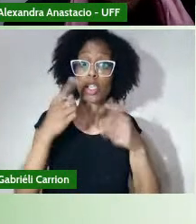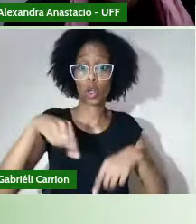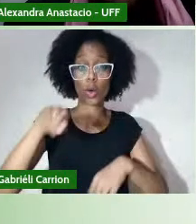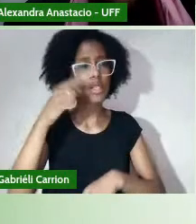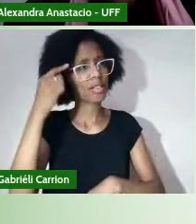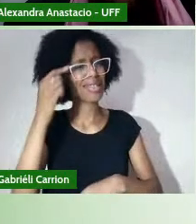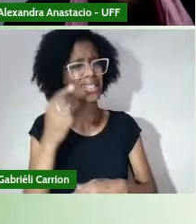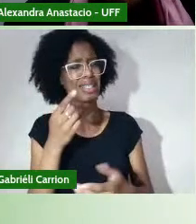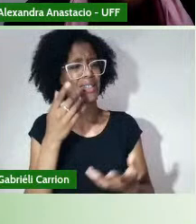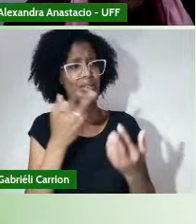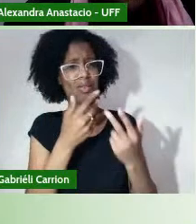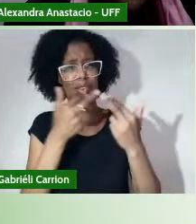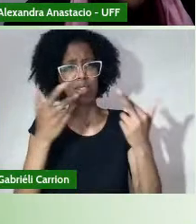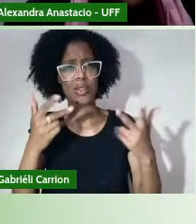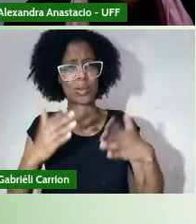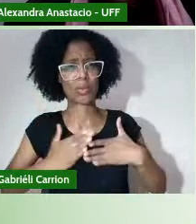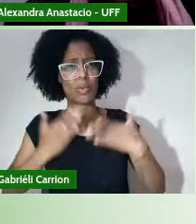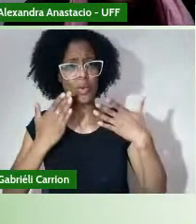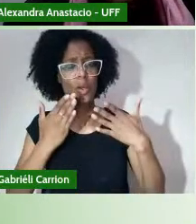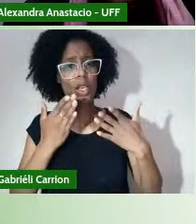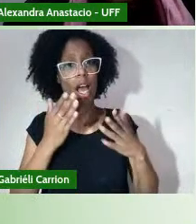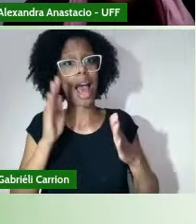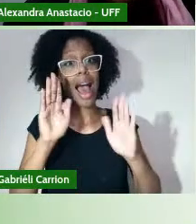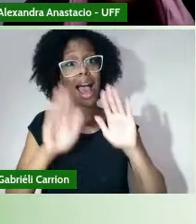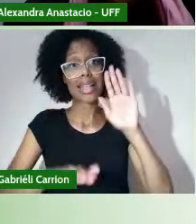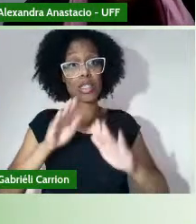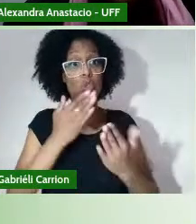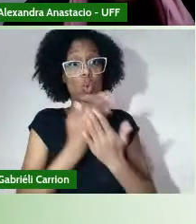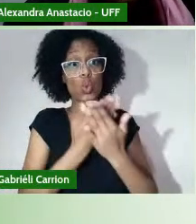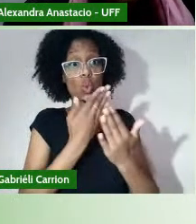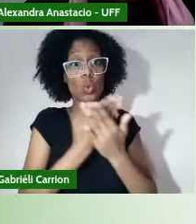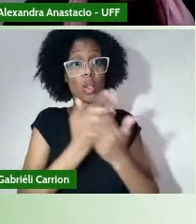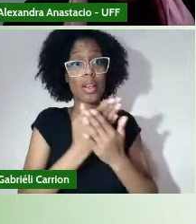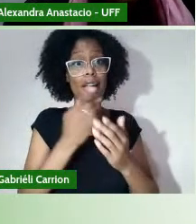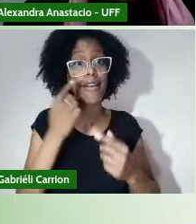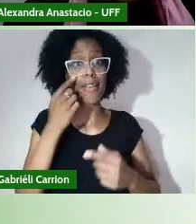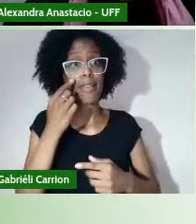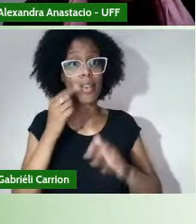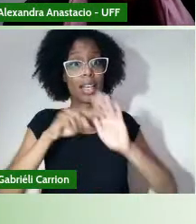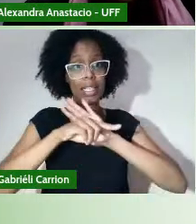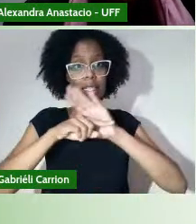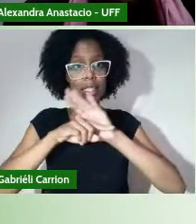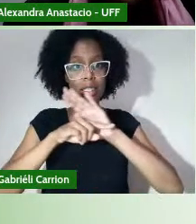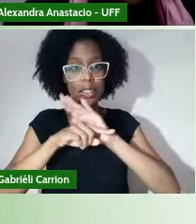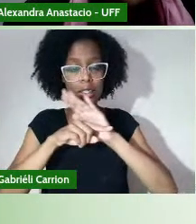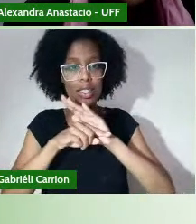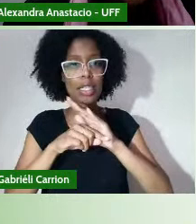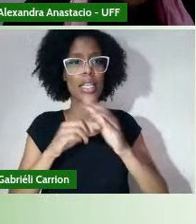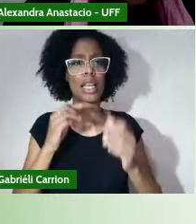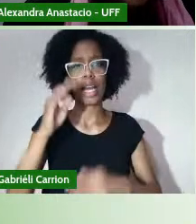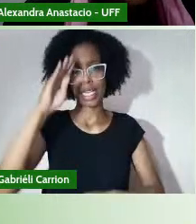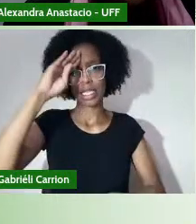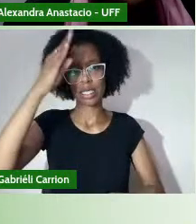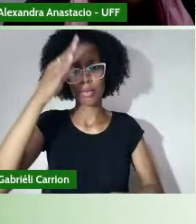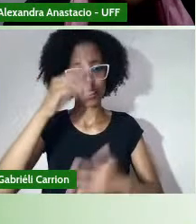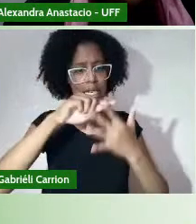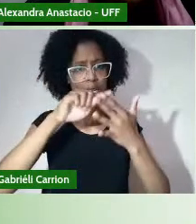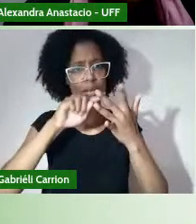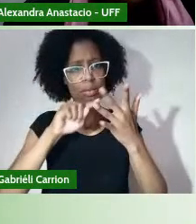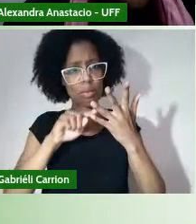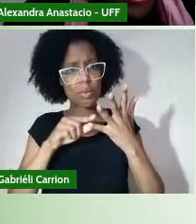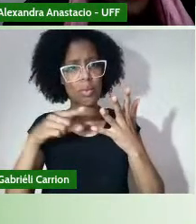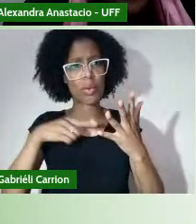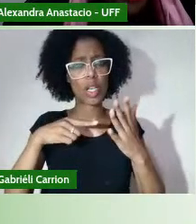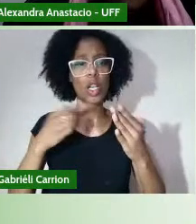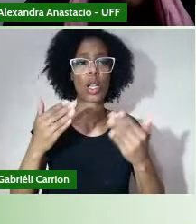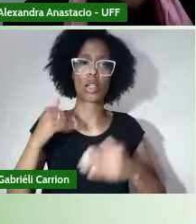choca bastante quando a gente observa alguns estudos que eles apontam principalmente as principais dimensões e elementos relacionados ao